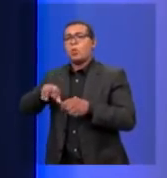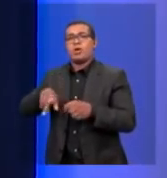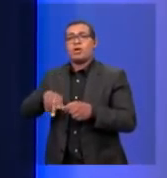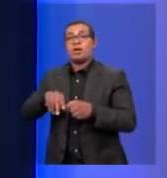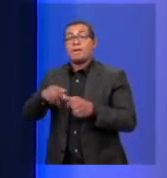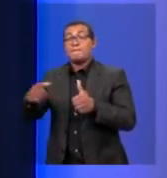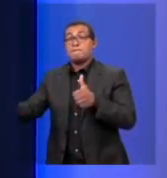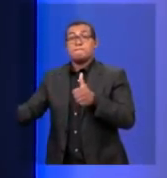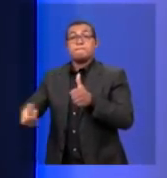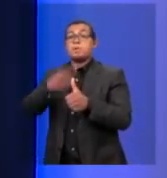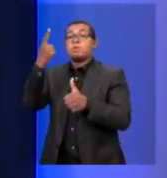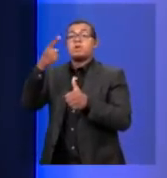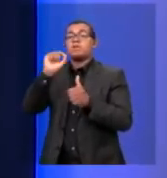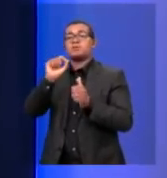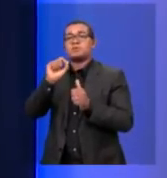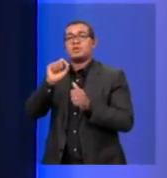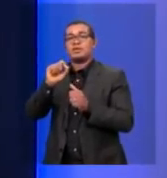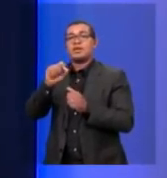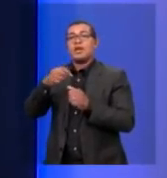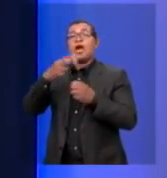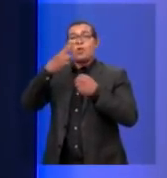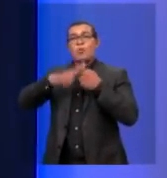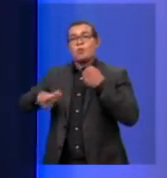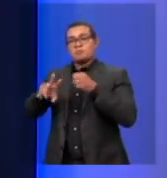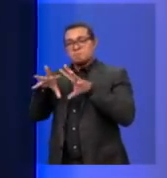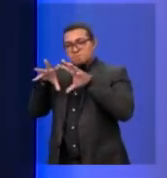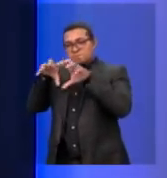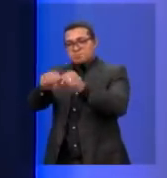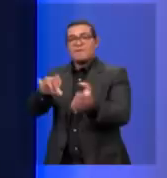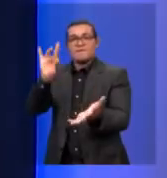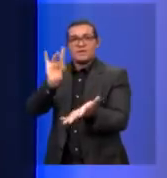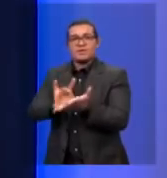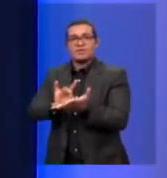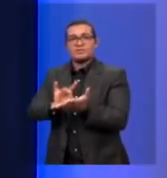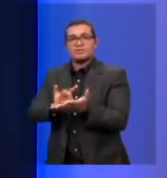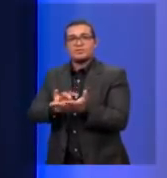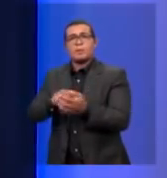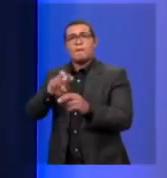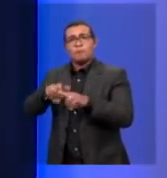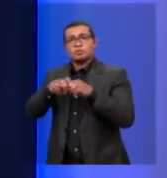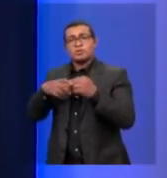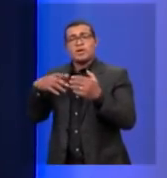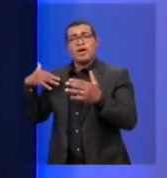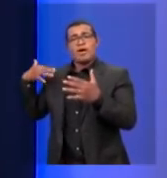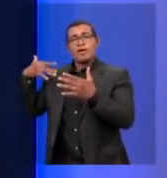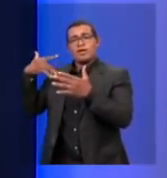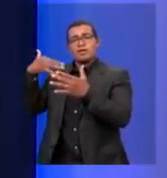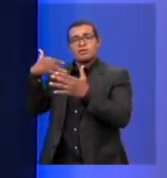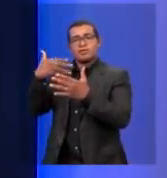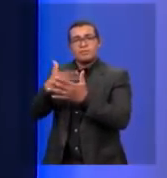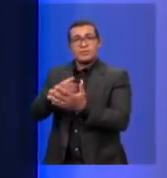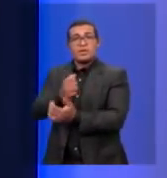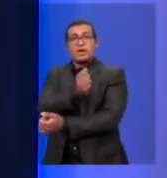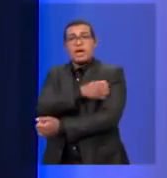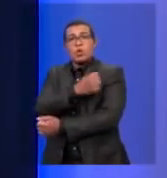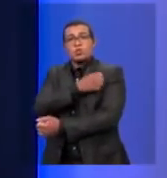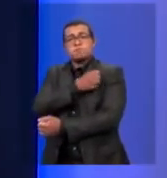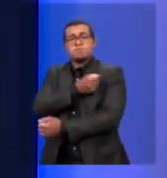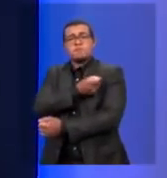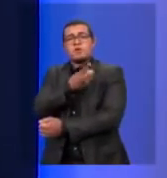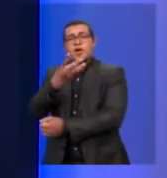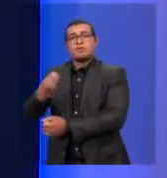foi invadida de fato a onde até hoje muitos dos estudantes que estavam lá né sofrem